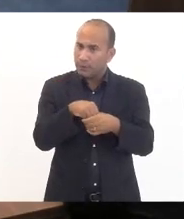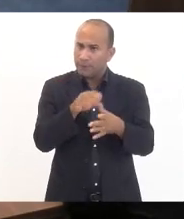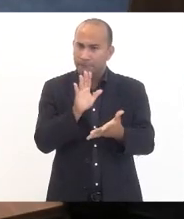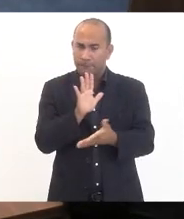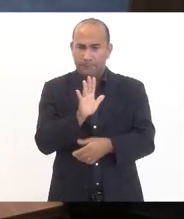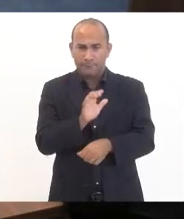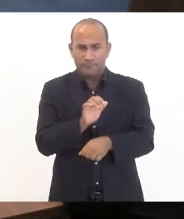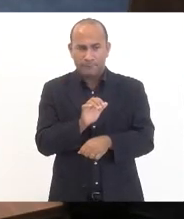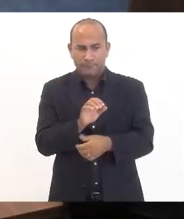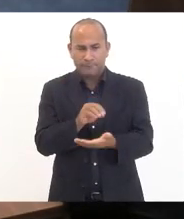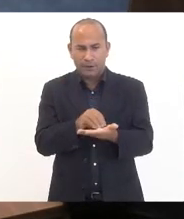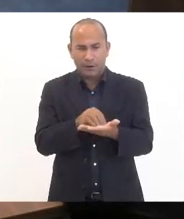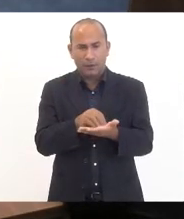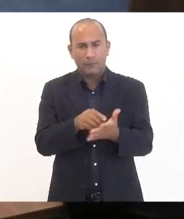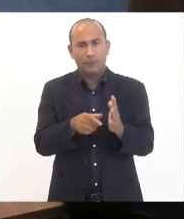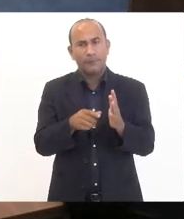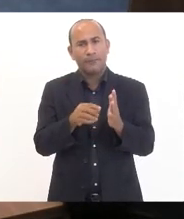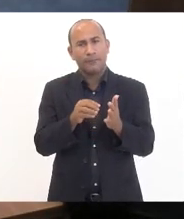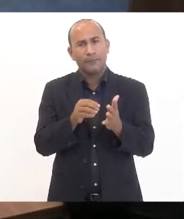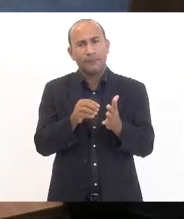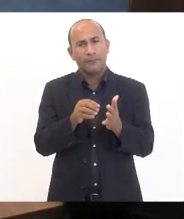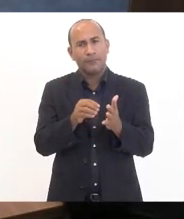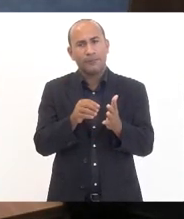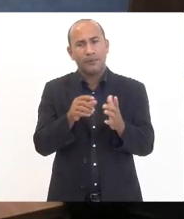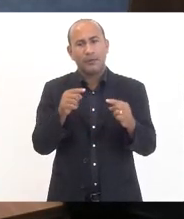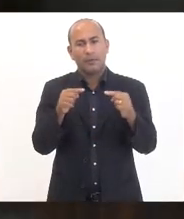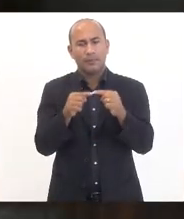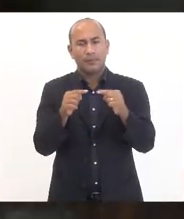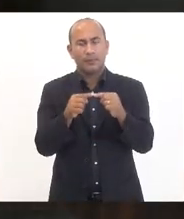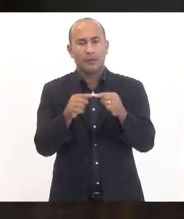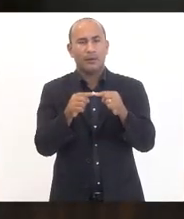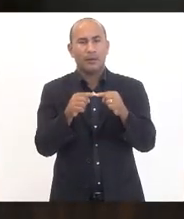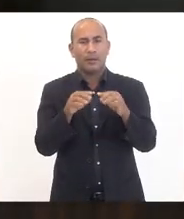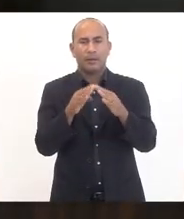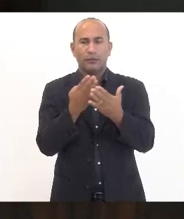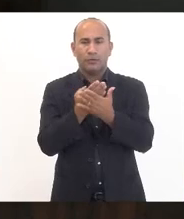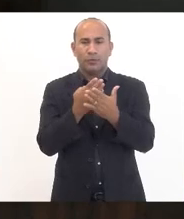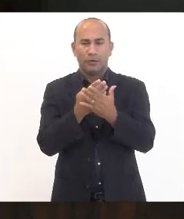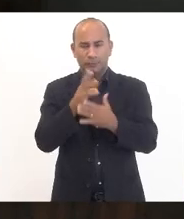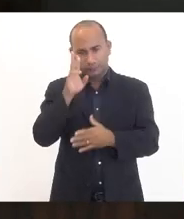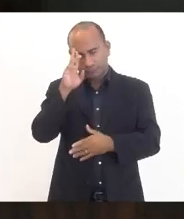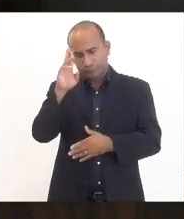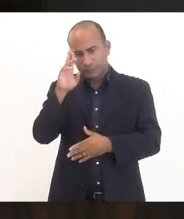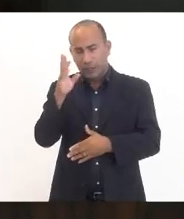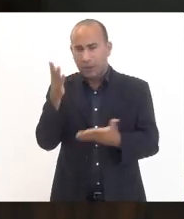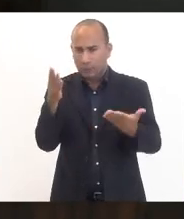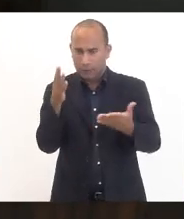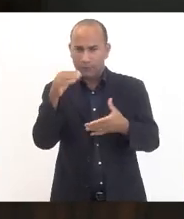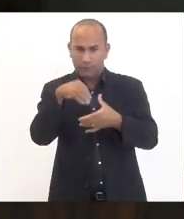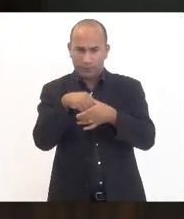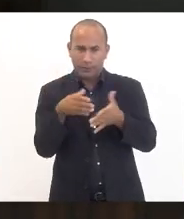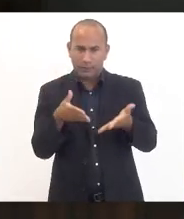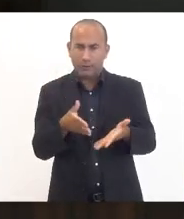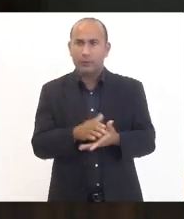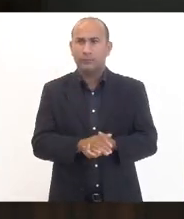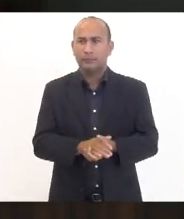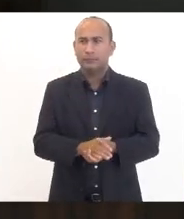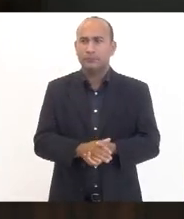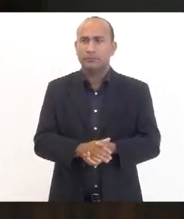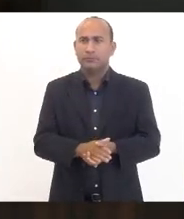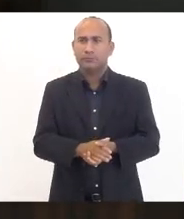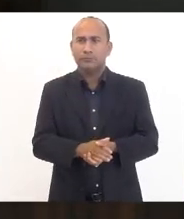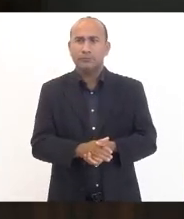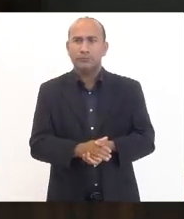o que não tivemos acordo no Colégio de Líderes, vamos, primeira pauta, primeira sessão, votarmos agora. Então, o